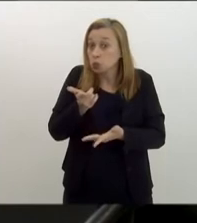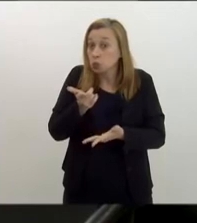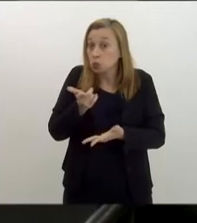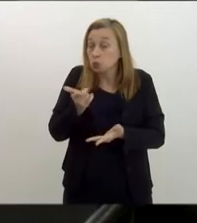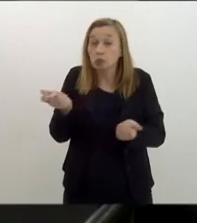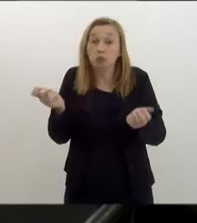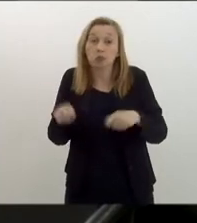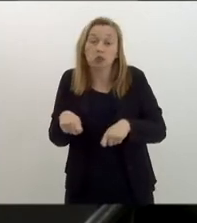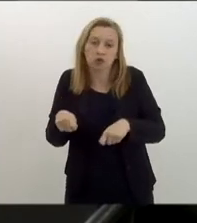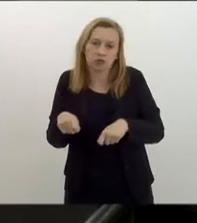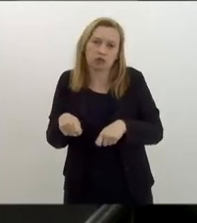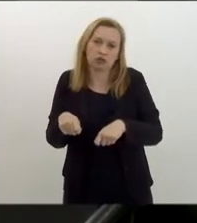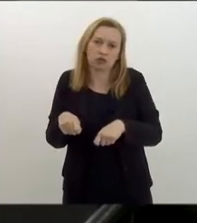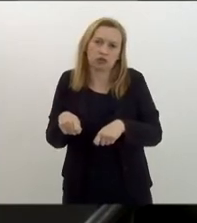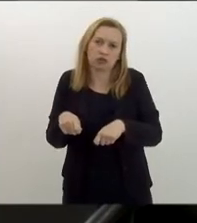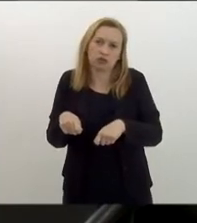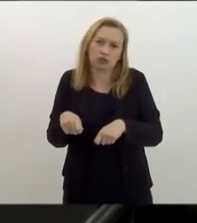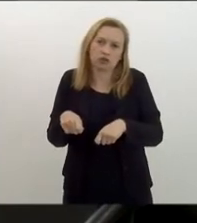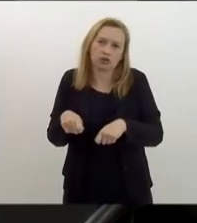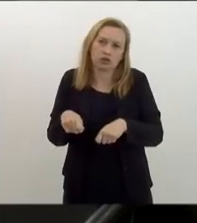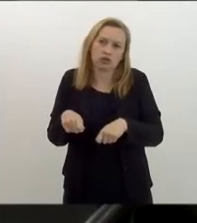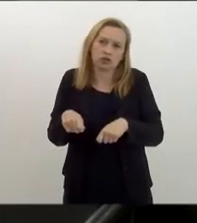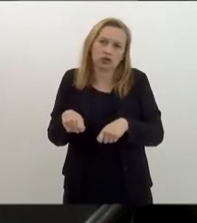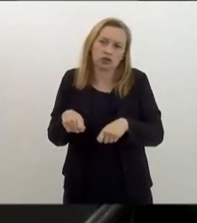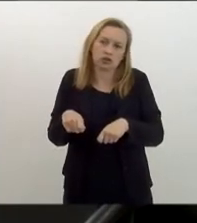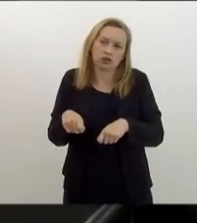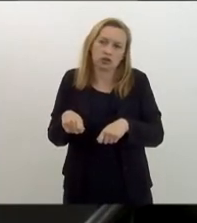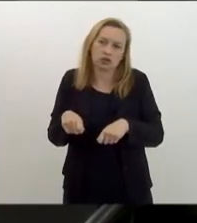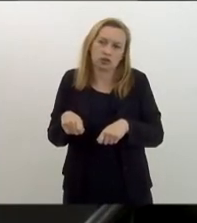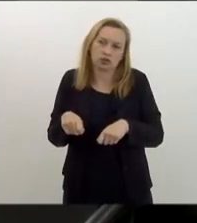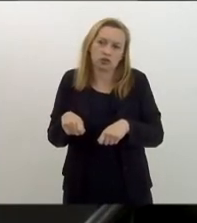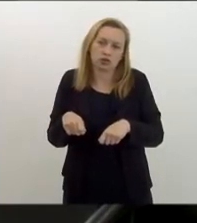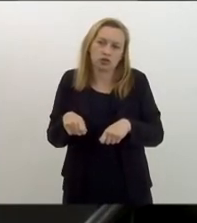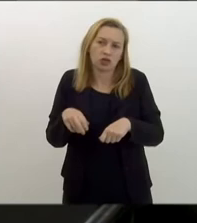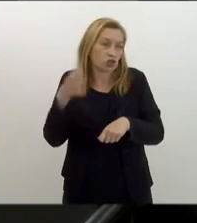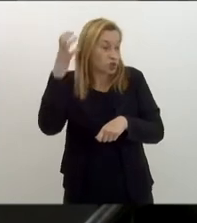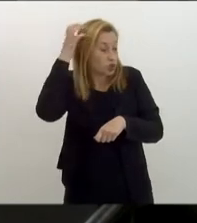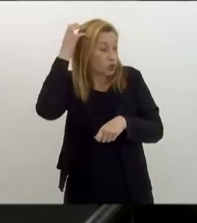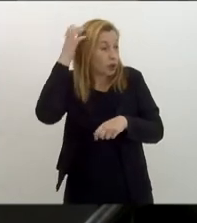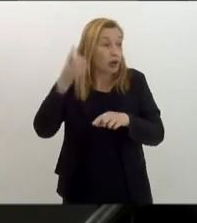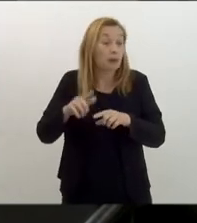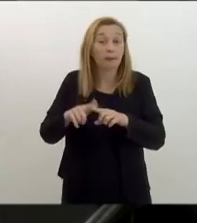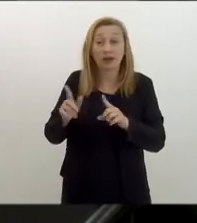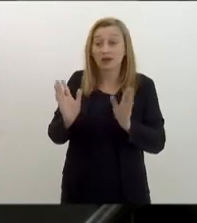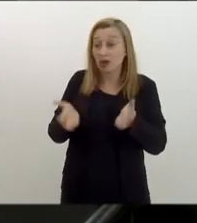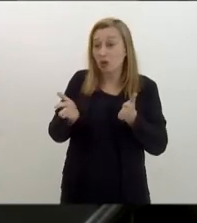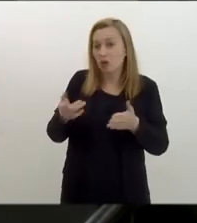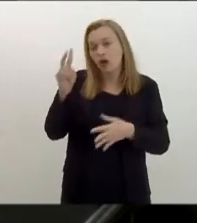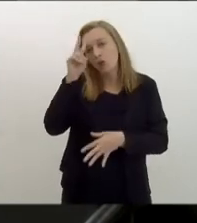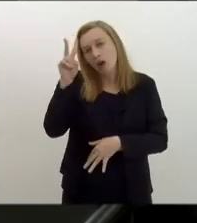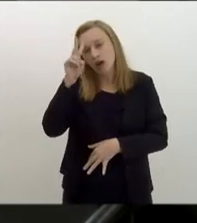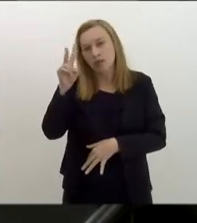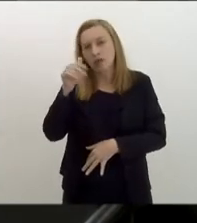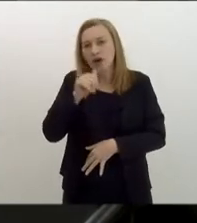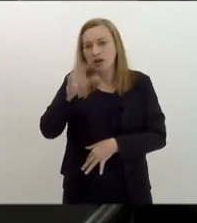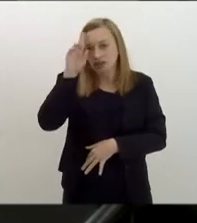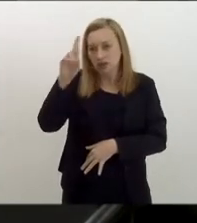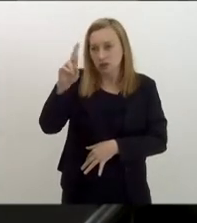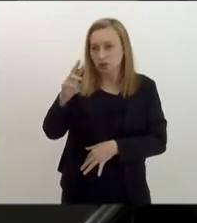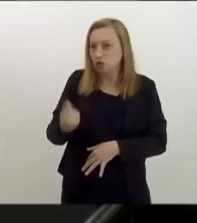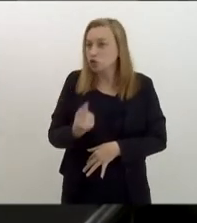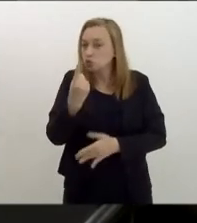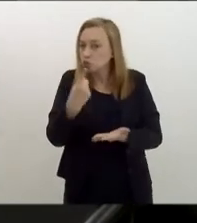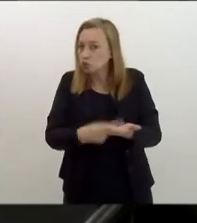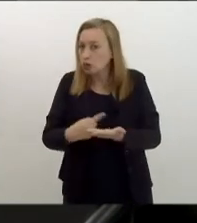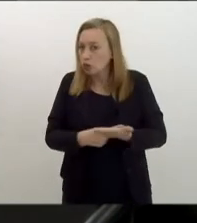possibilidade de implantação de responsabilização agora eu relembro a senhora que um